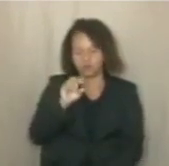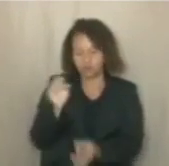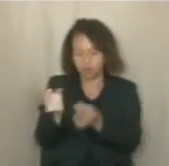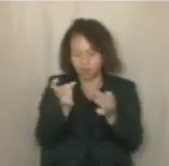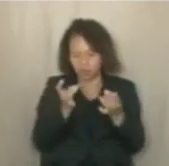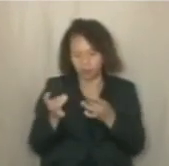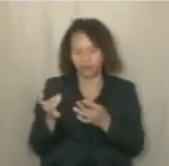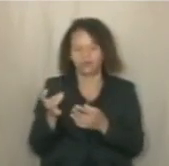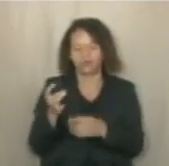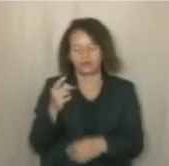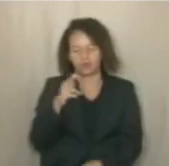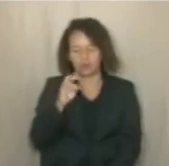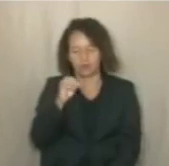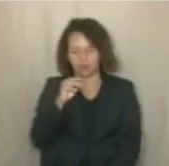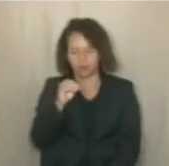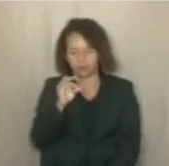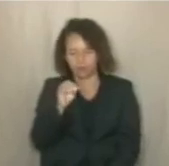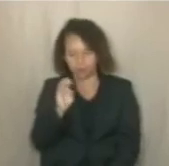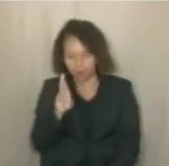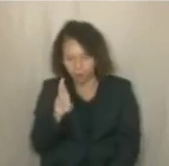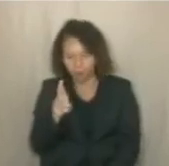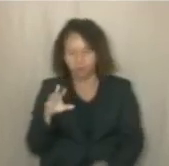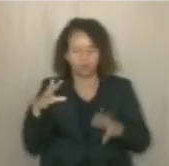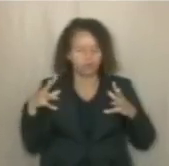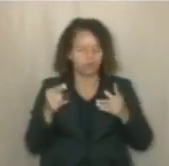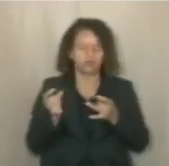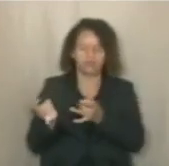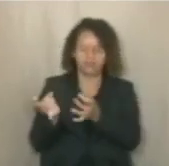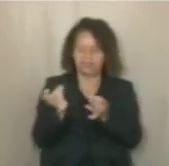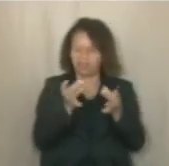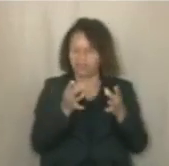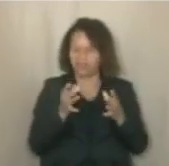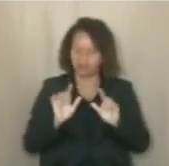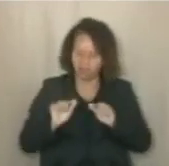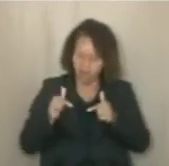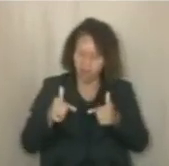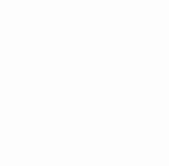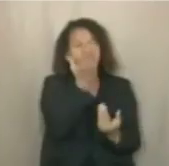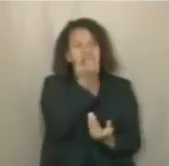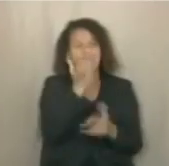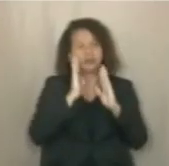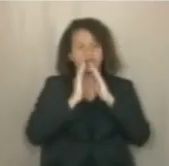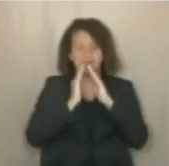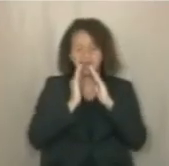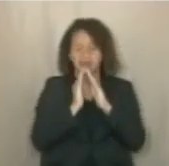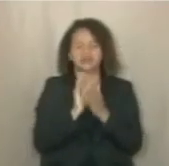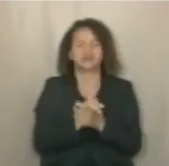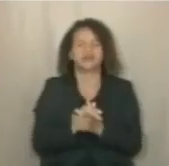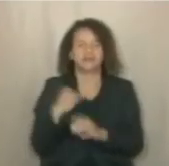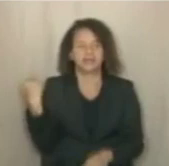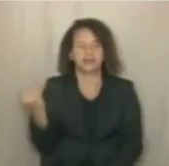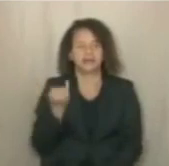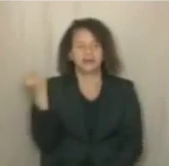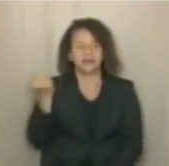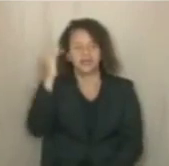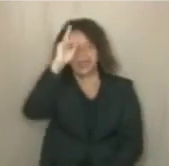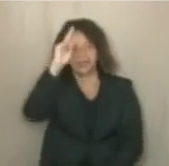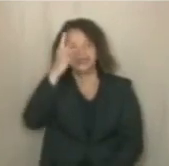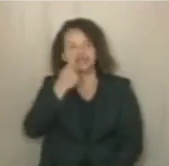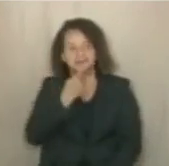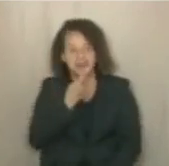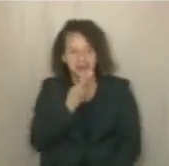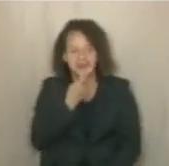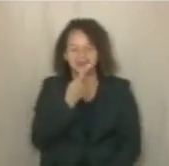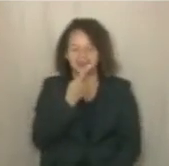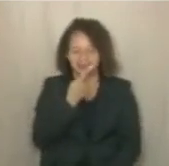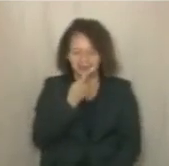de cada ano. Então, quero parabenizar todos os promotores de vendas, essa é uma luta de todos. É importante o reconhecimento desta casa,